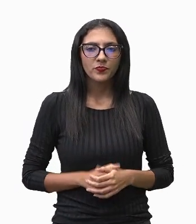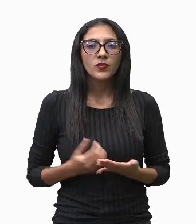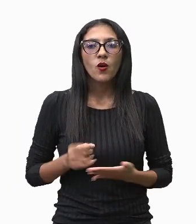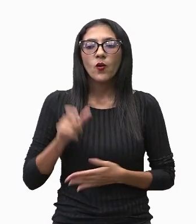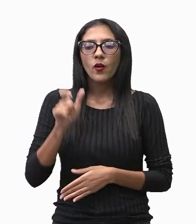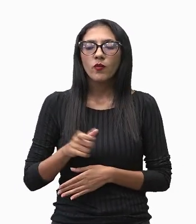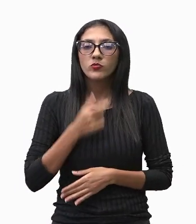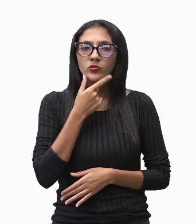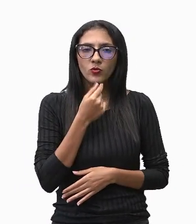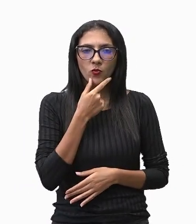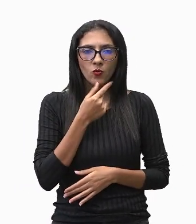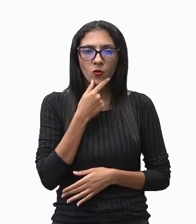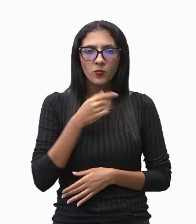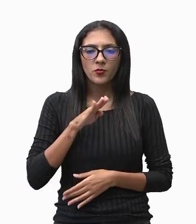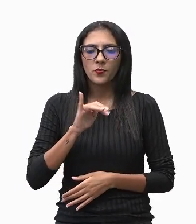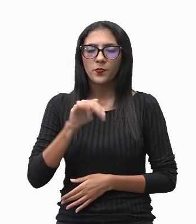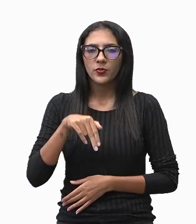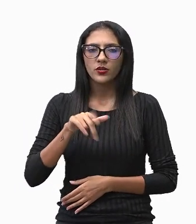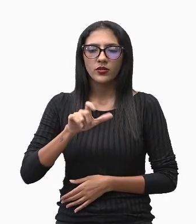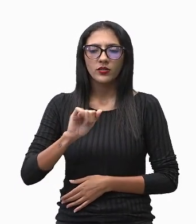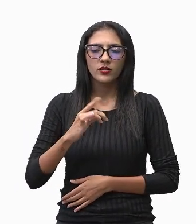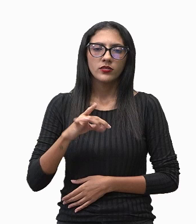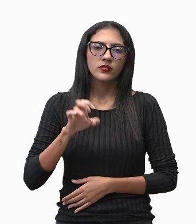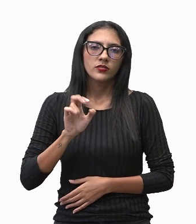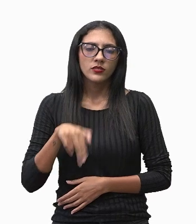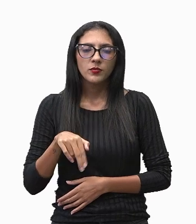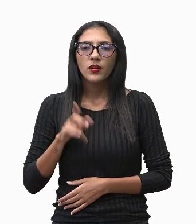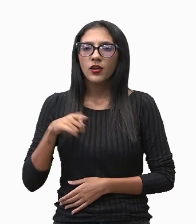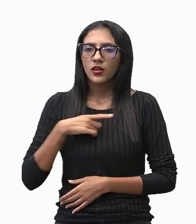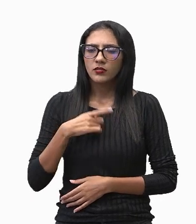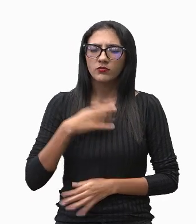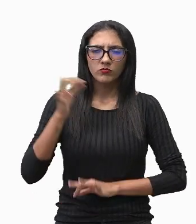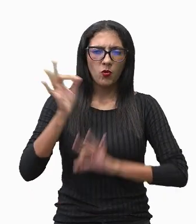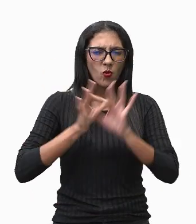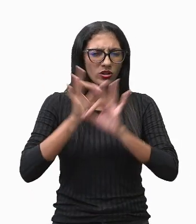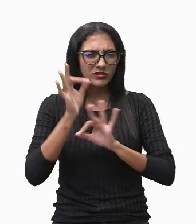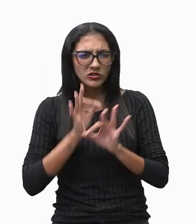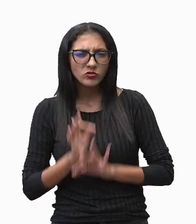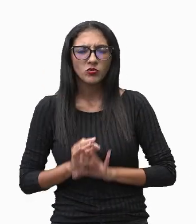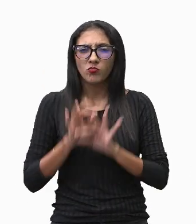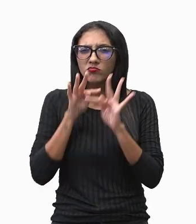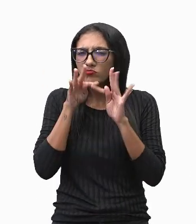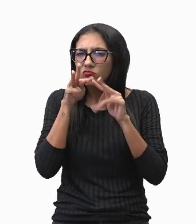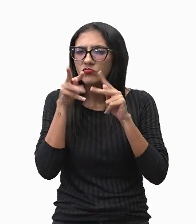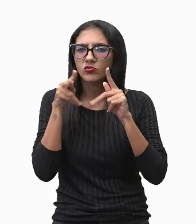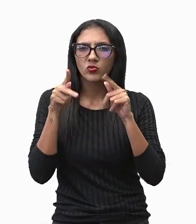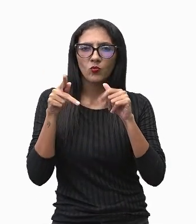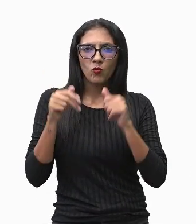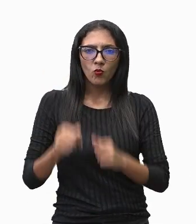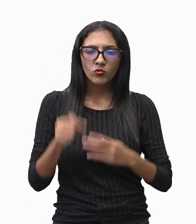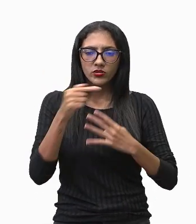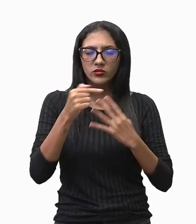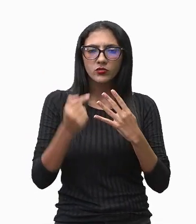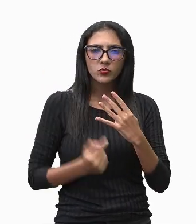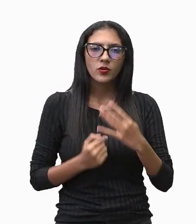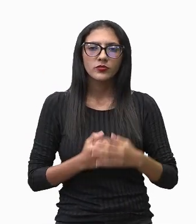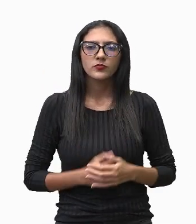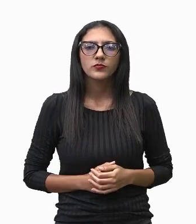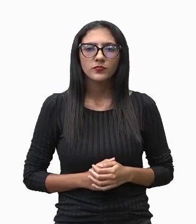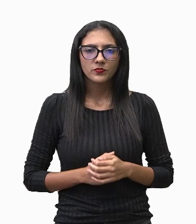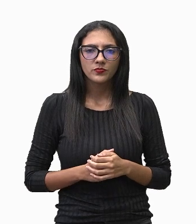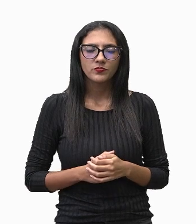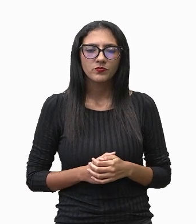né, ele liderava, ele orquestrou, né, todos esses atentados aí. Inicialmente, ele